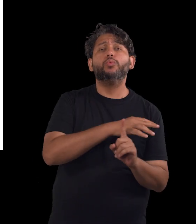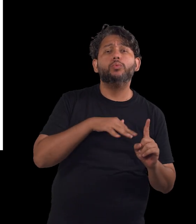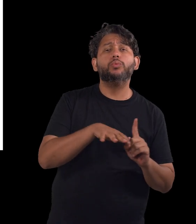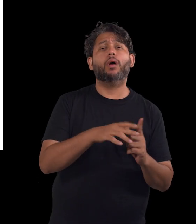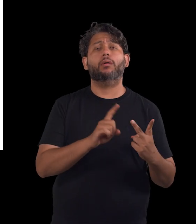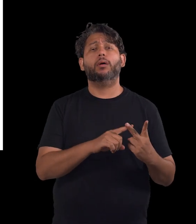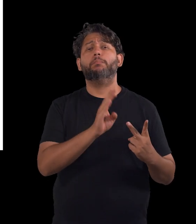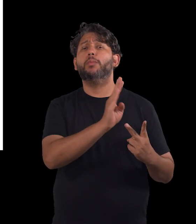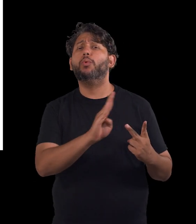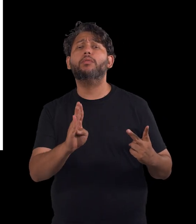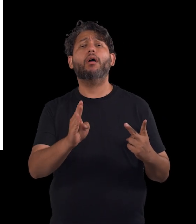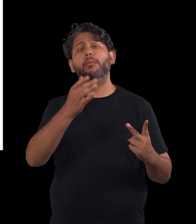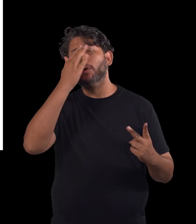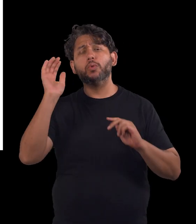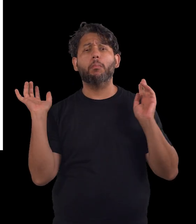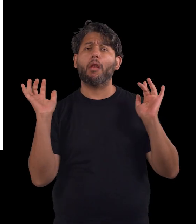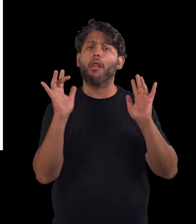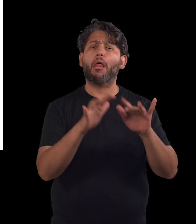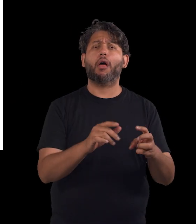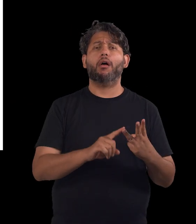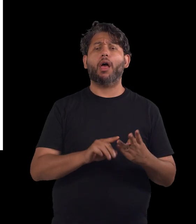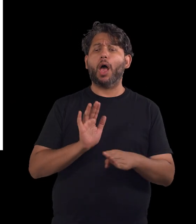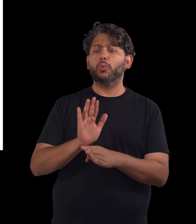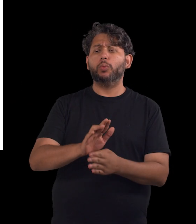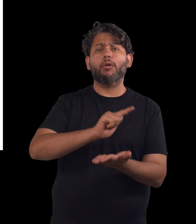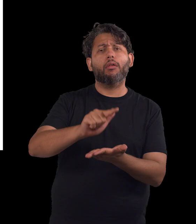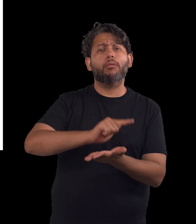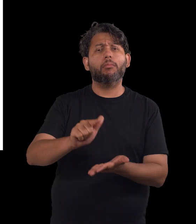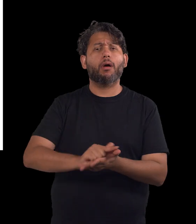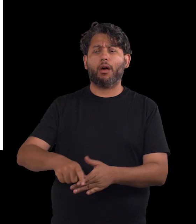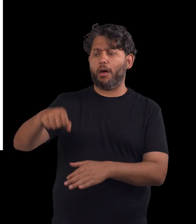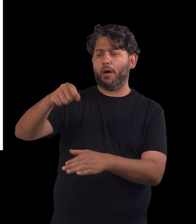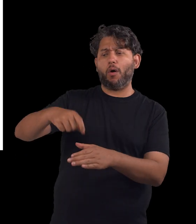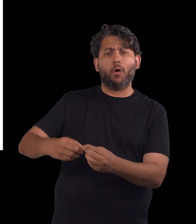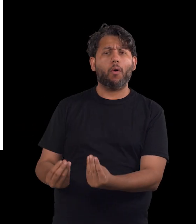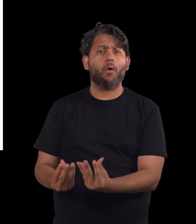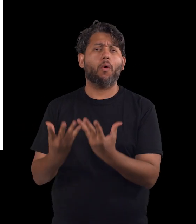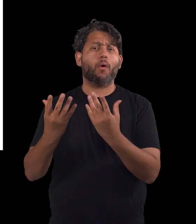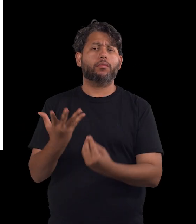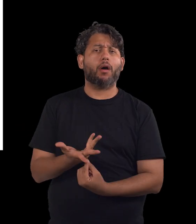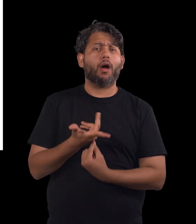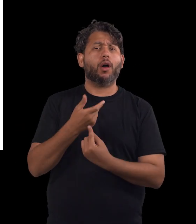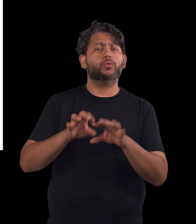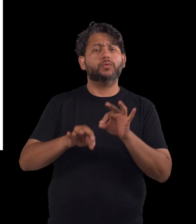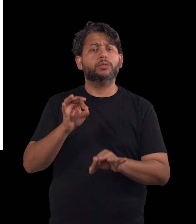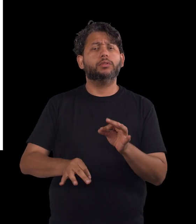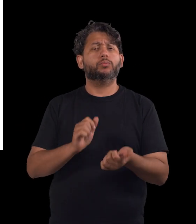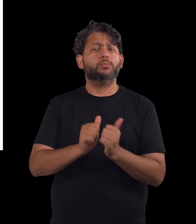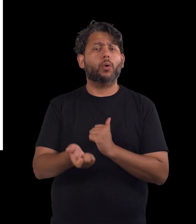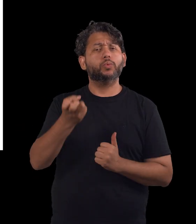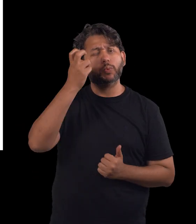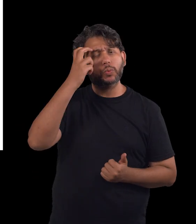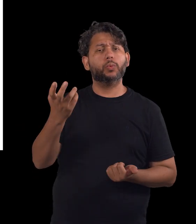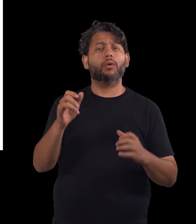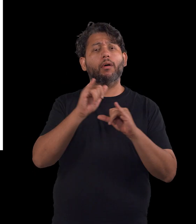Projetos sociais, bibliotecas comunitárias, mutirões de limpeza, hortas urbanas, oficinas de arte, esporte